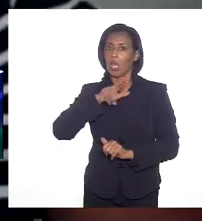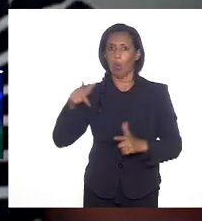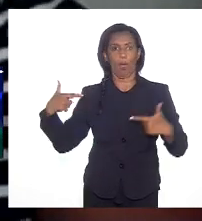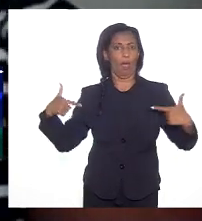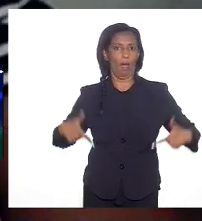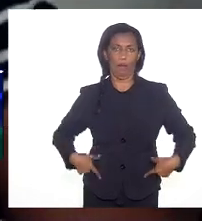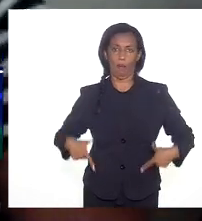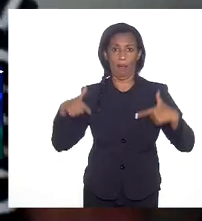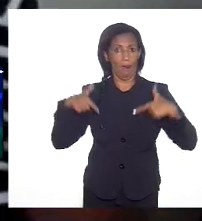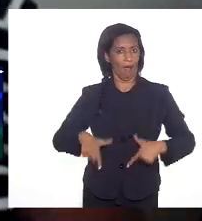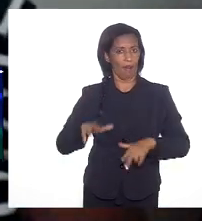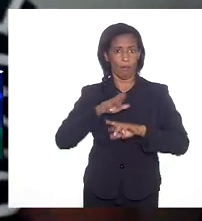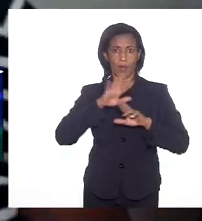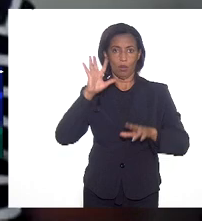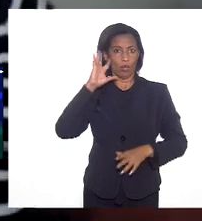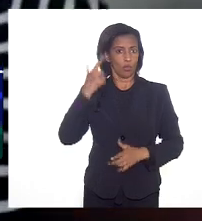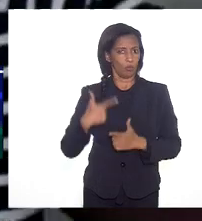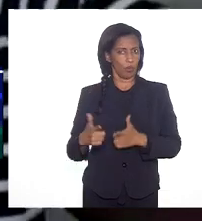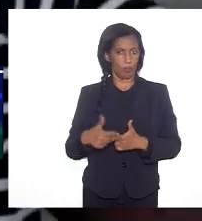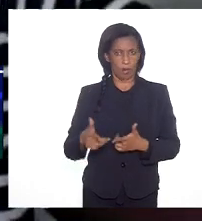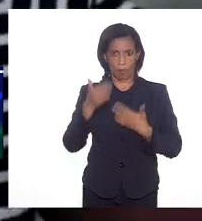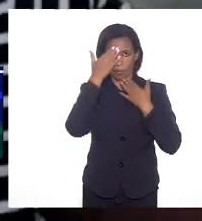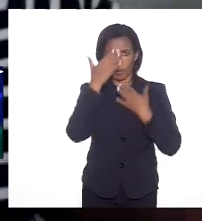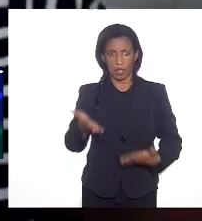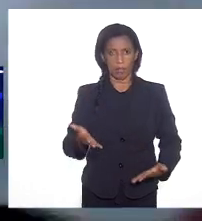arma não resolve o problema. Obrigada, colega.